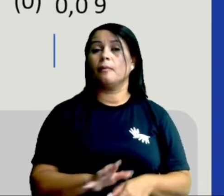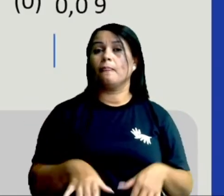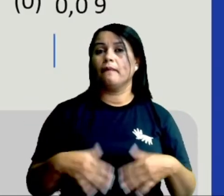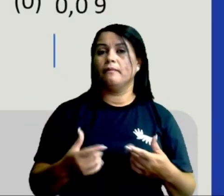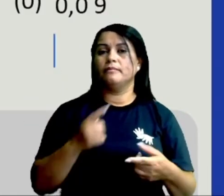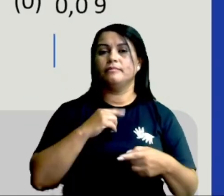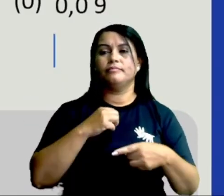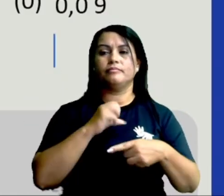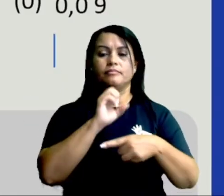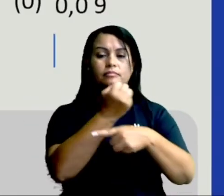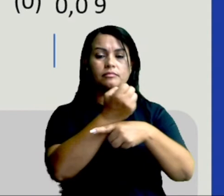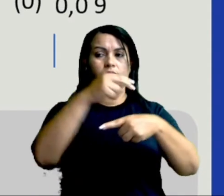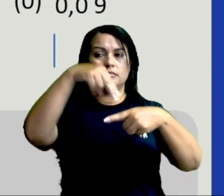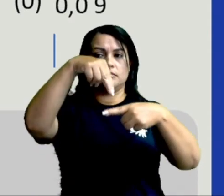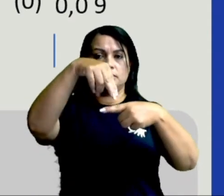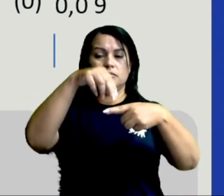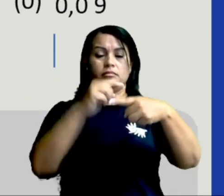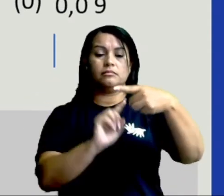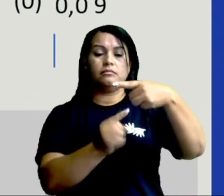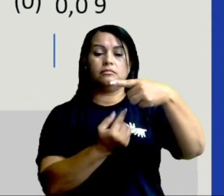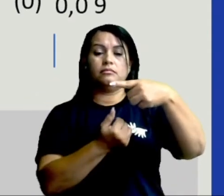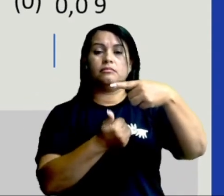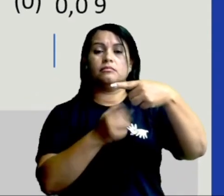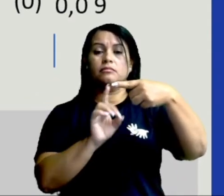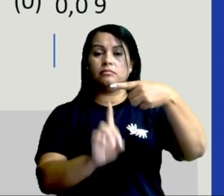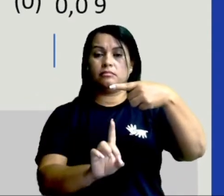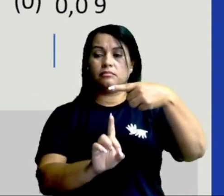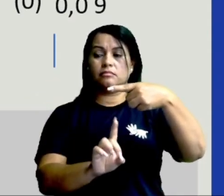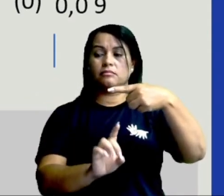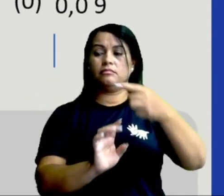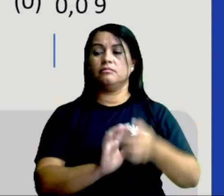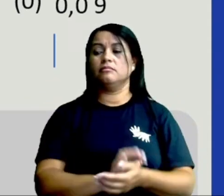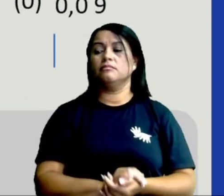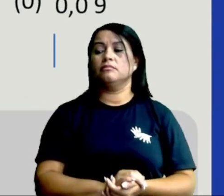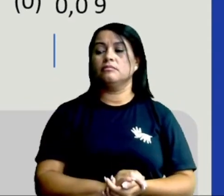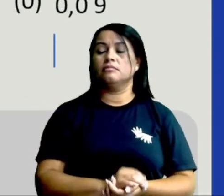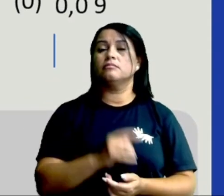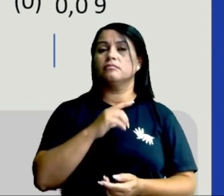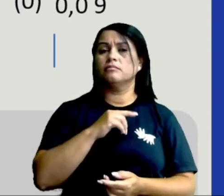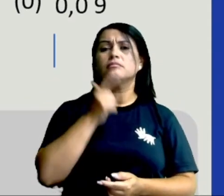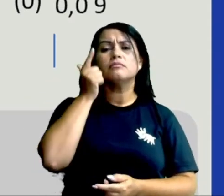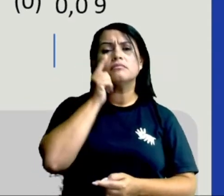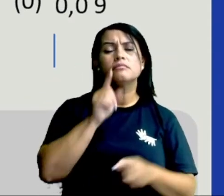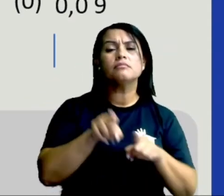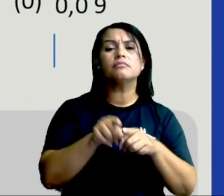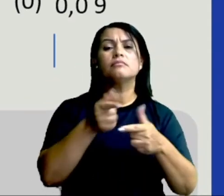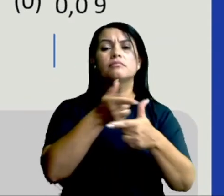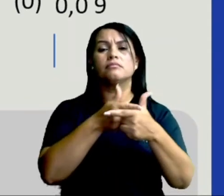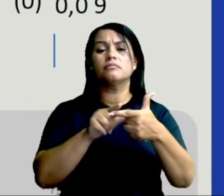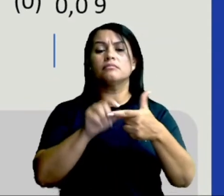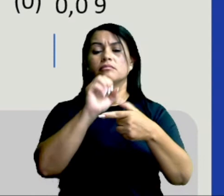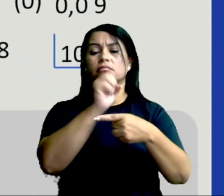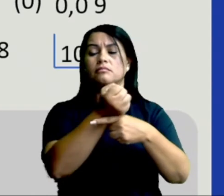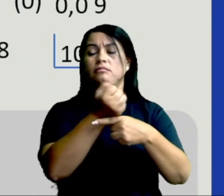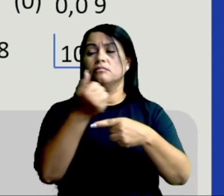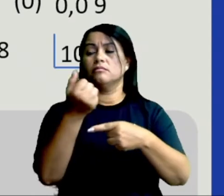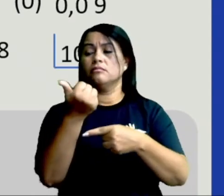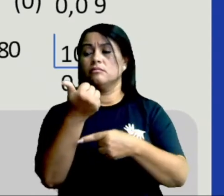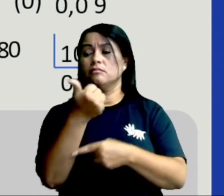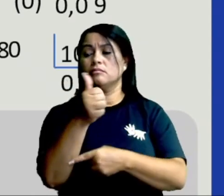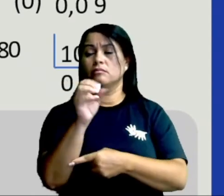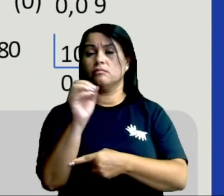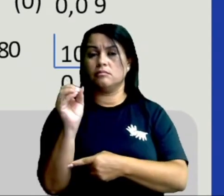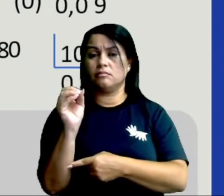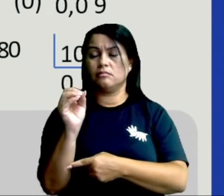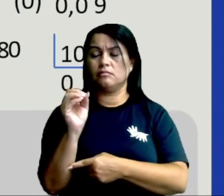Então, 8 é o nosso numerador e 1000 é o nosso denominador. Consigo dividir 8 por 1000? Não, então saio acrescentando